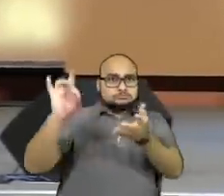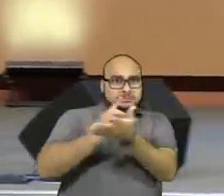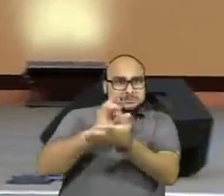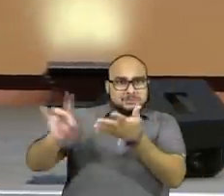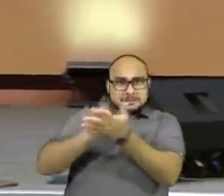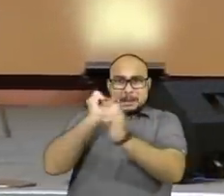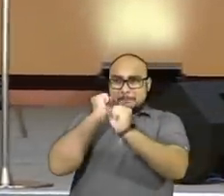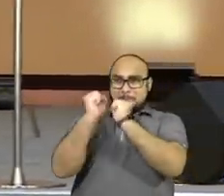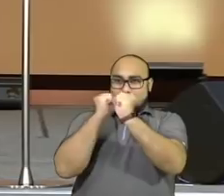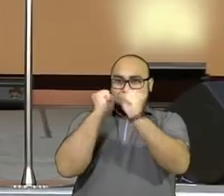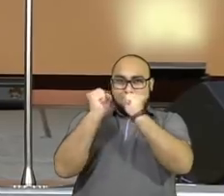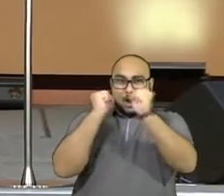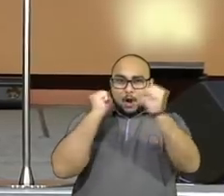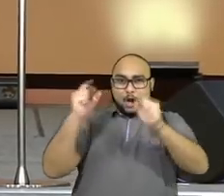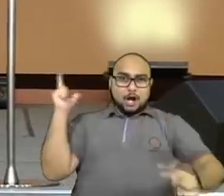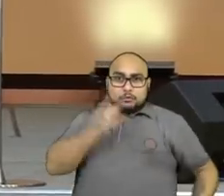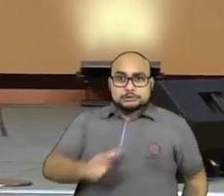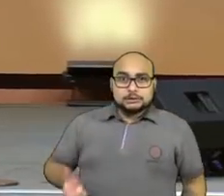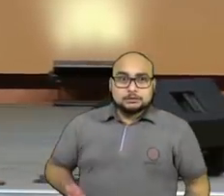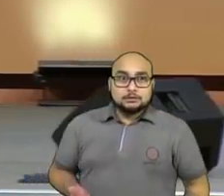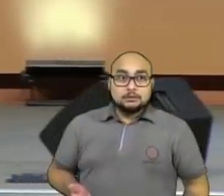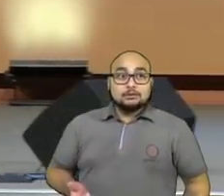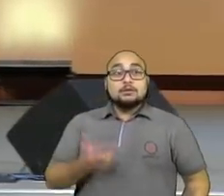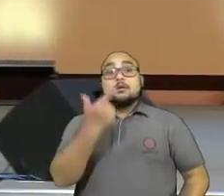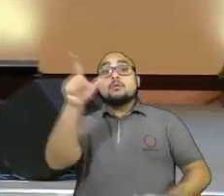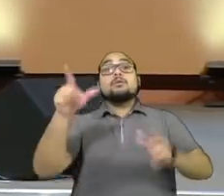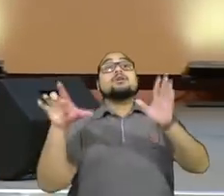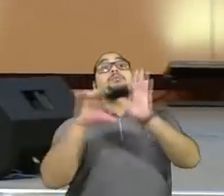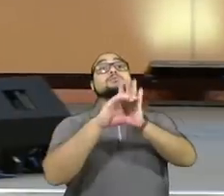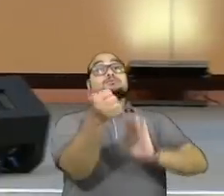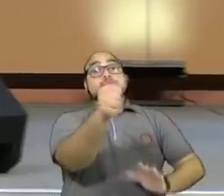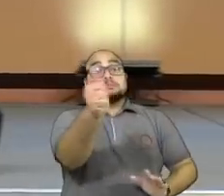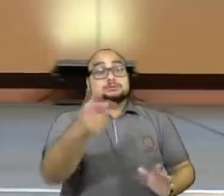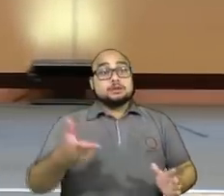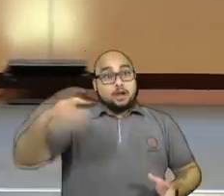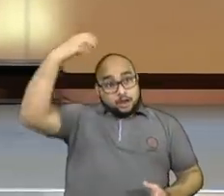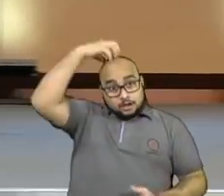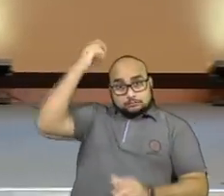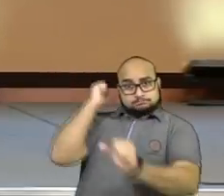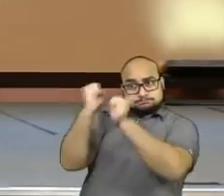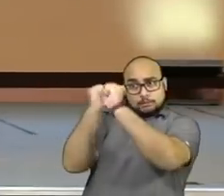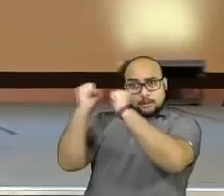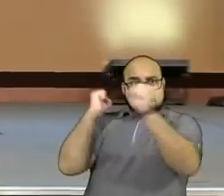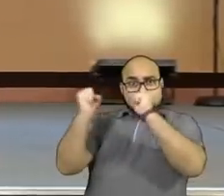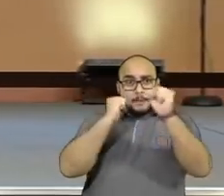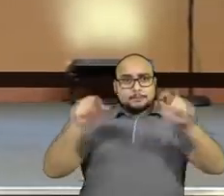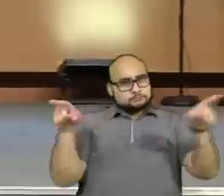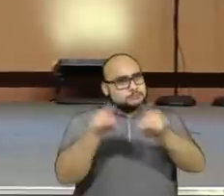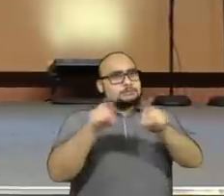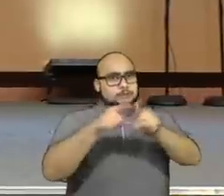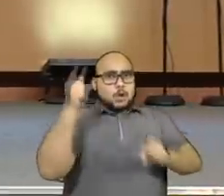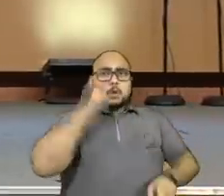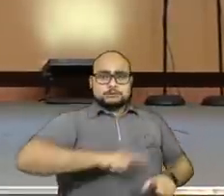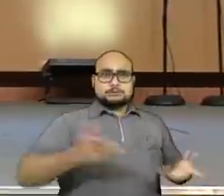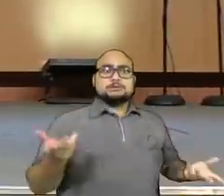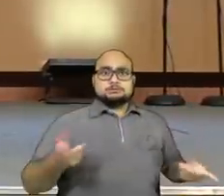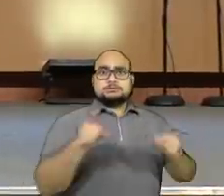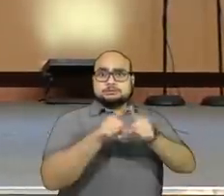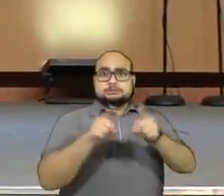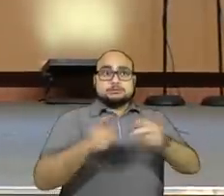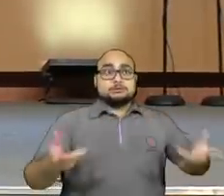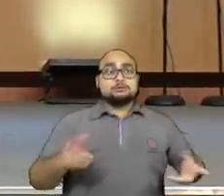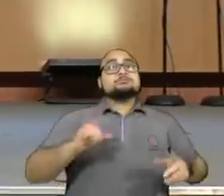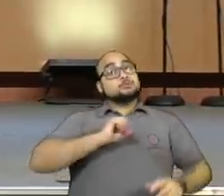Josué, vários reis são vencidos. Capítulo 12 do livro de Josué, 31 reis são